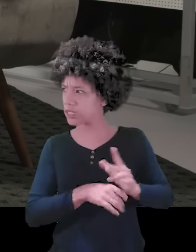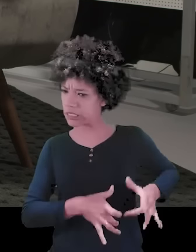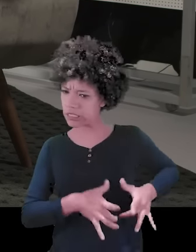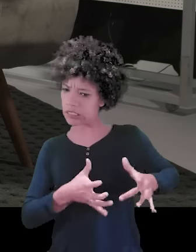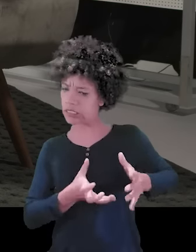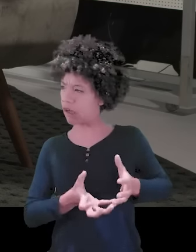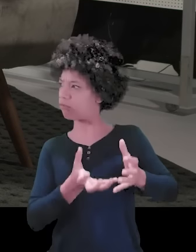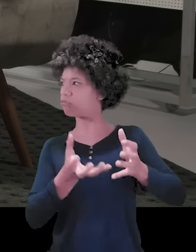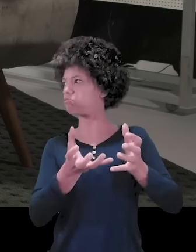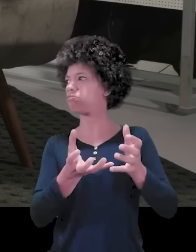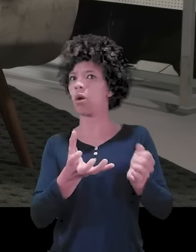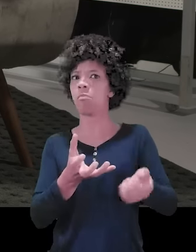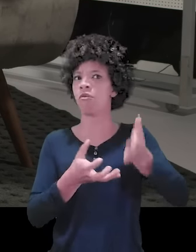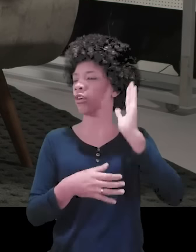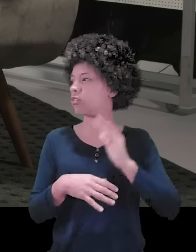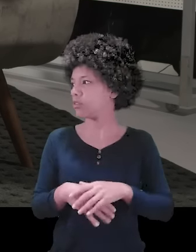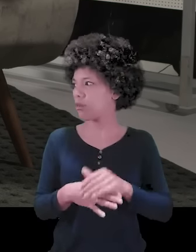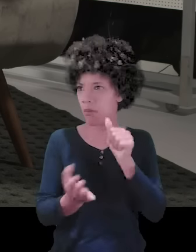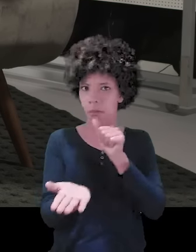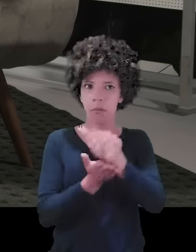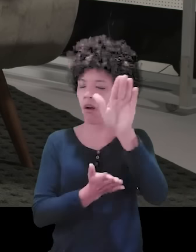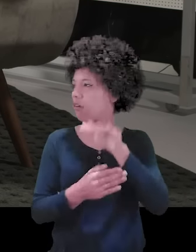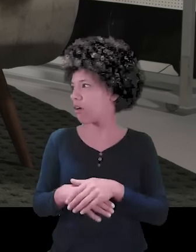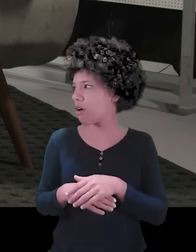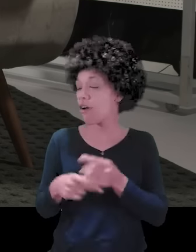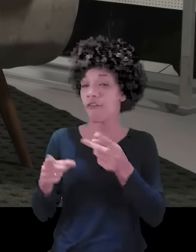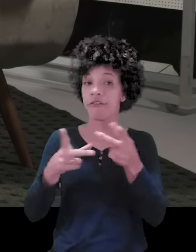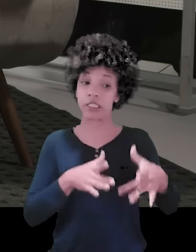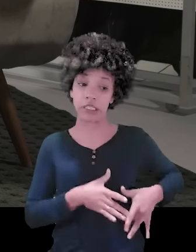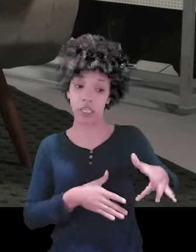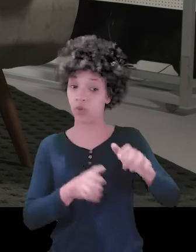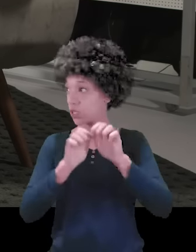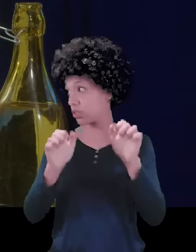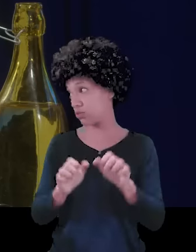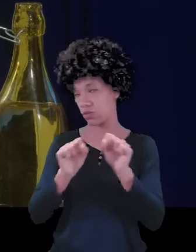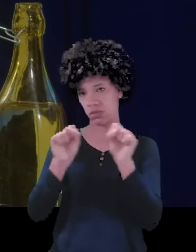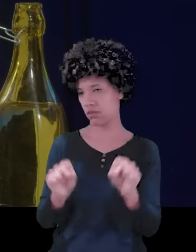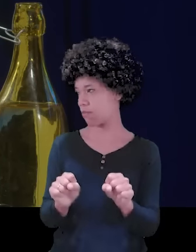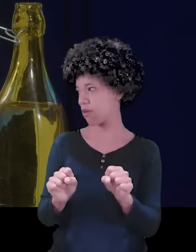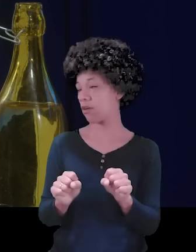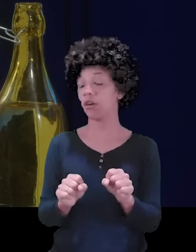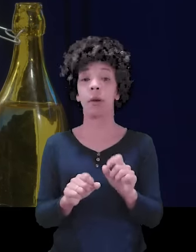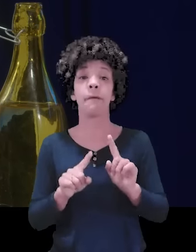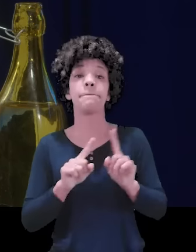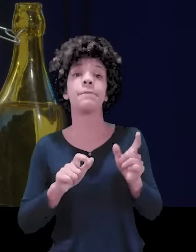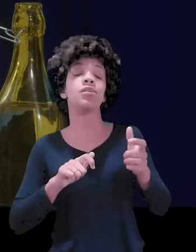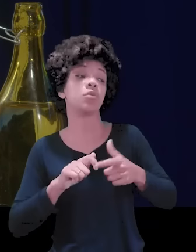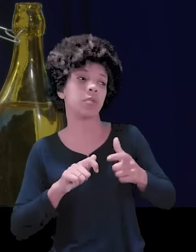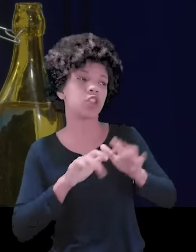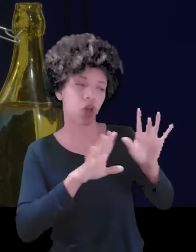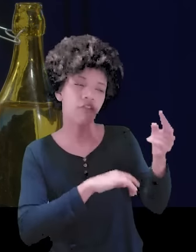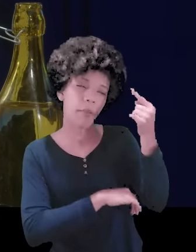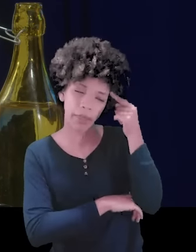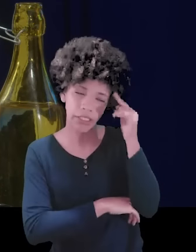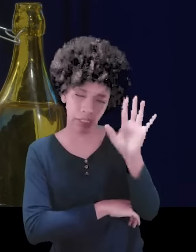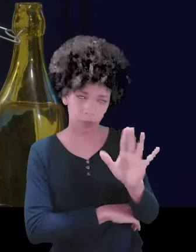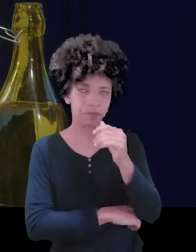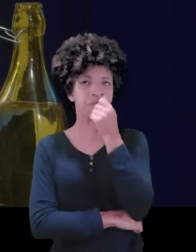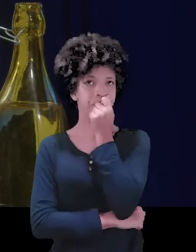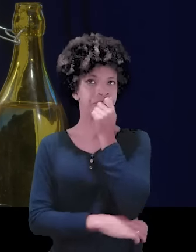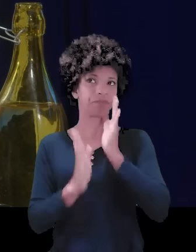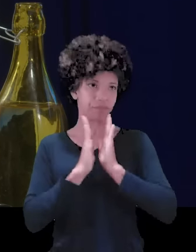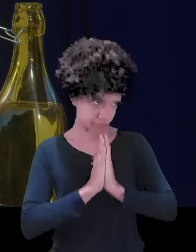decente adiciona-se eu tô vendendo rindo eu tô vendendo a estrutura e o sistema mas aí vai um médico Vamos pensar a gente